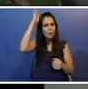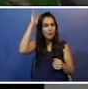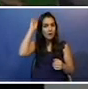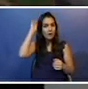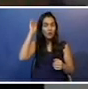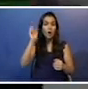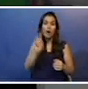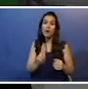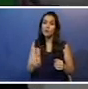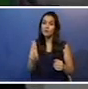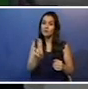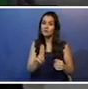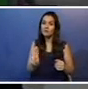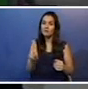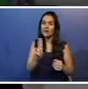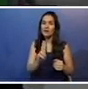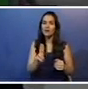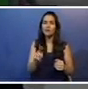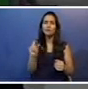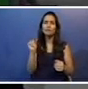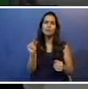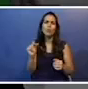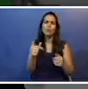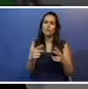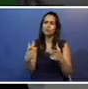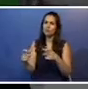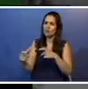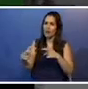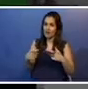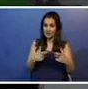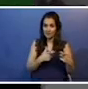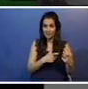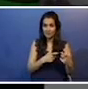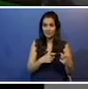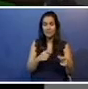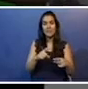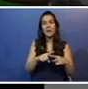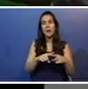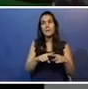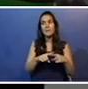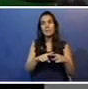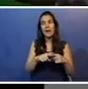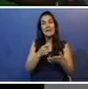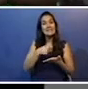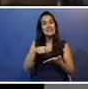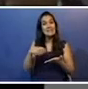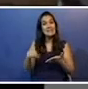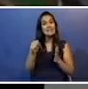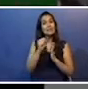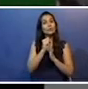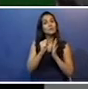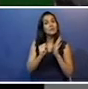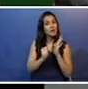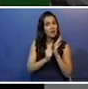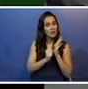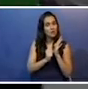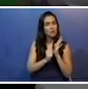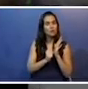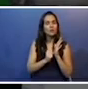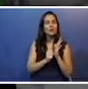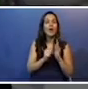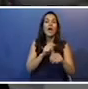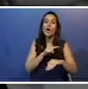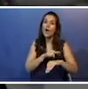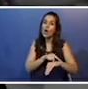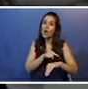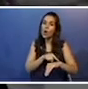são usados em poucas situações. Na escrita dos séculos, em alguns relógios